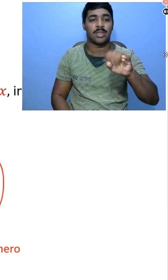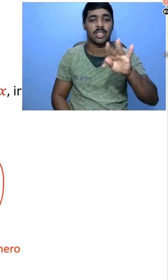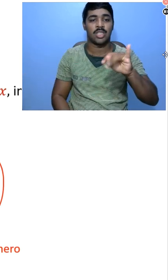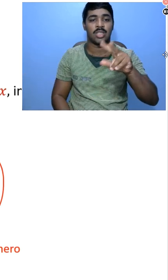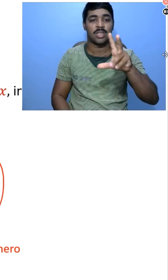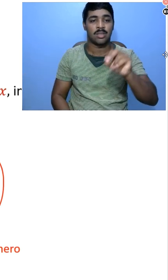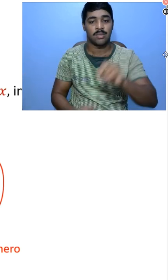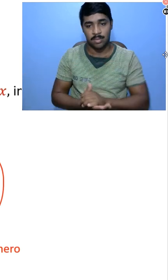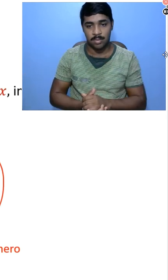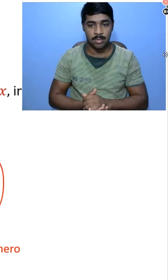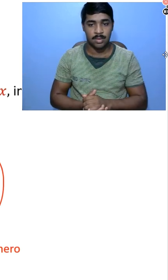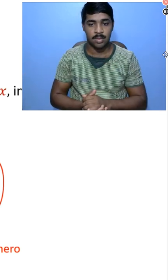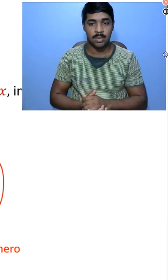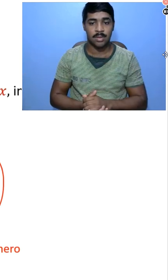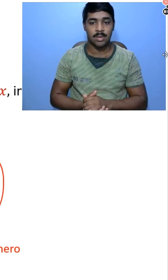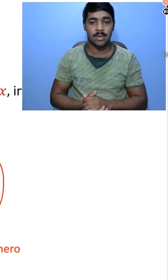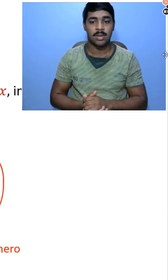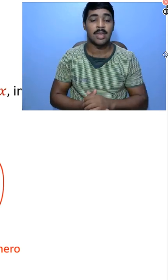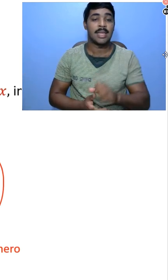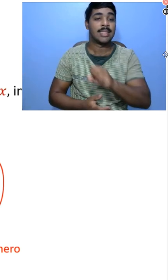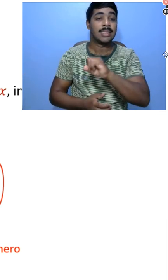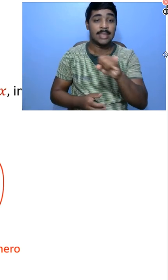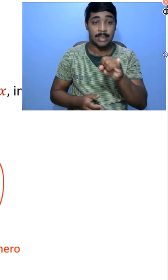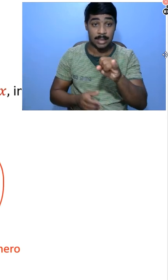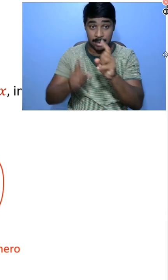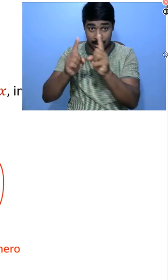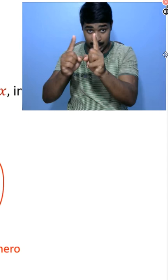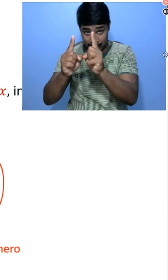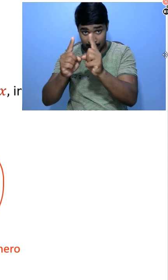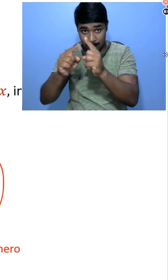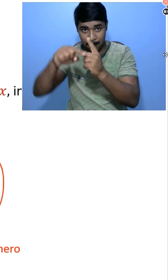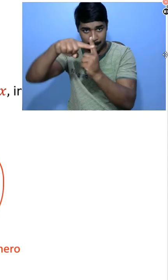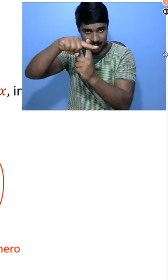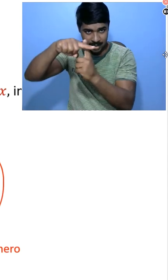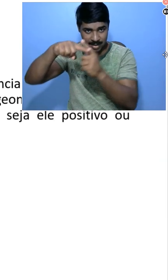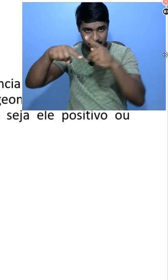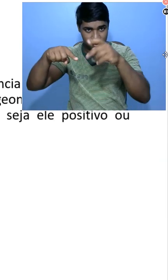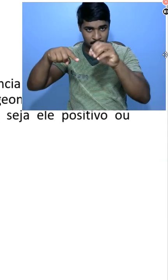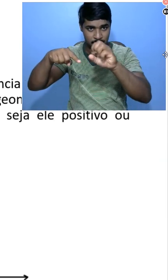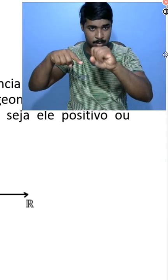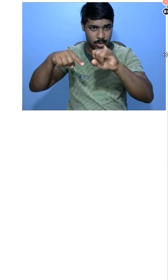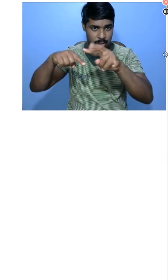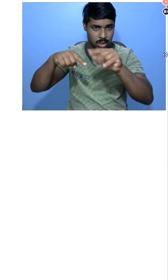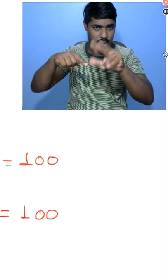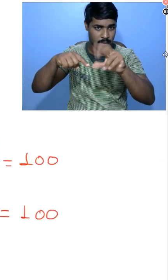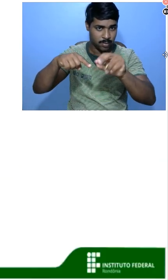for negativo, troca o sinal dele. Tá?